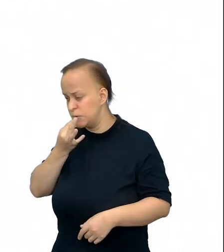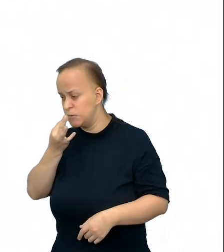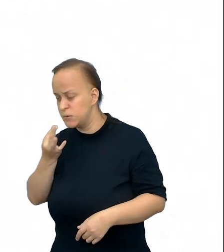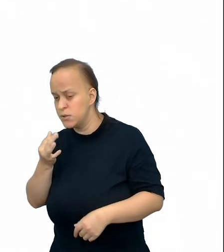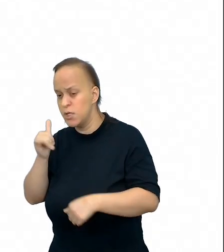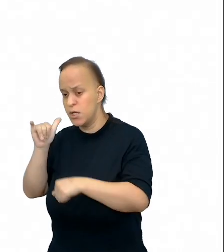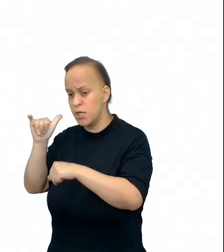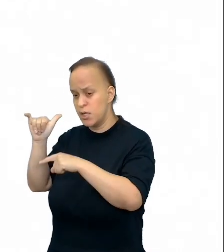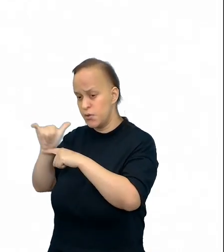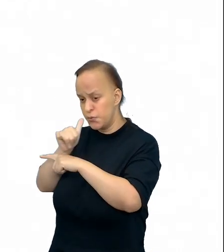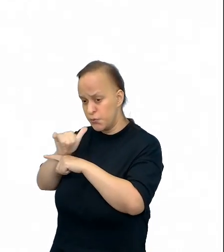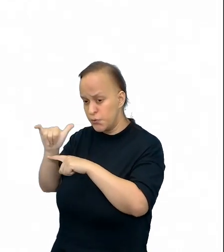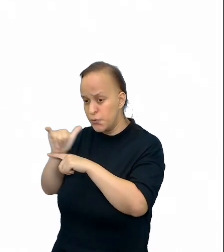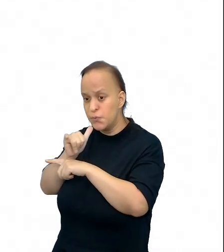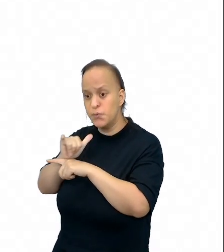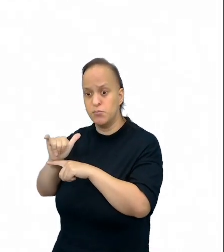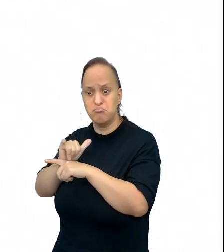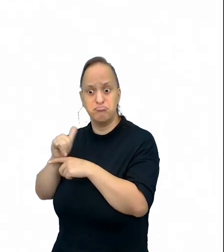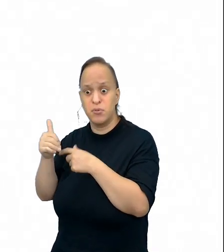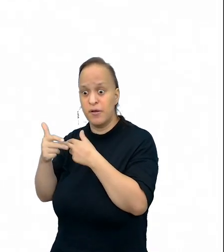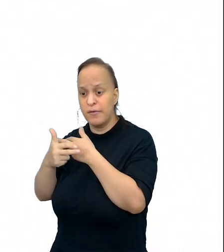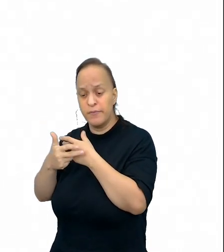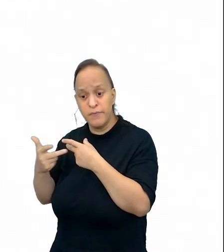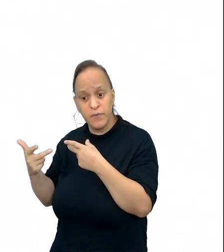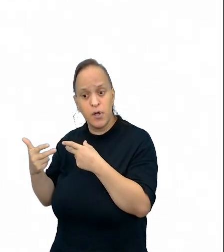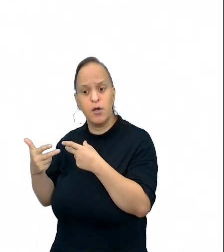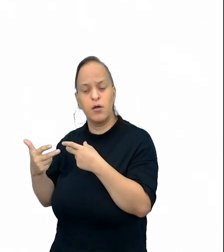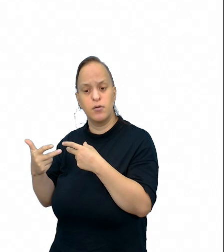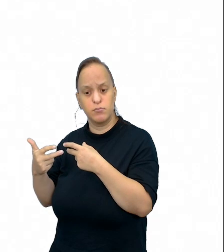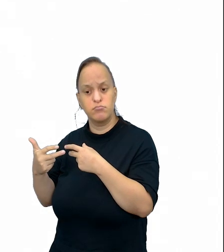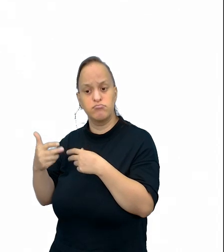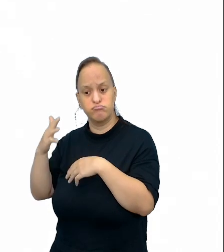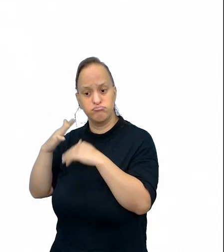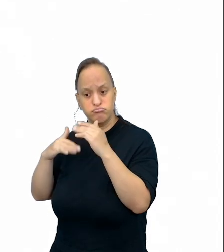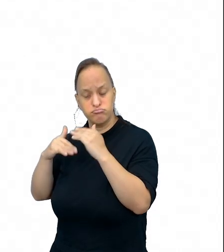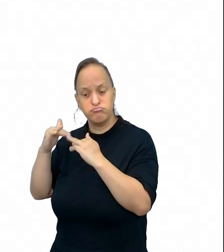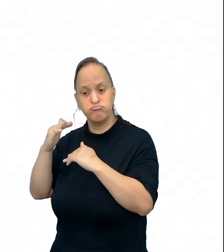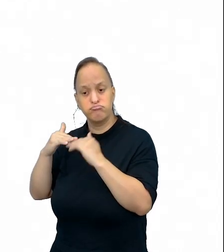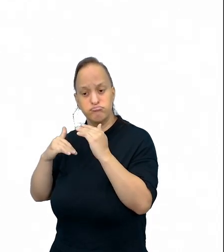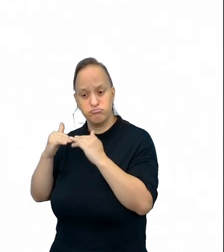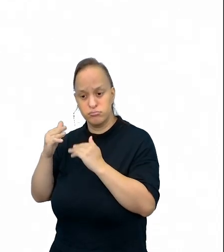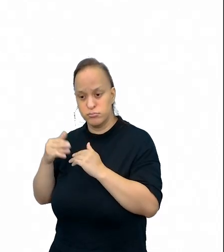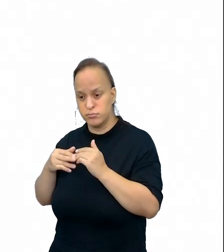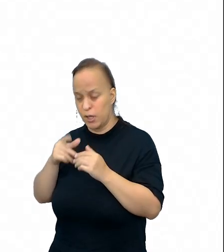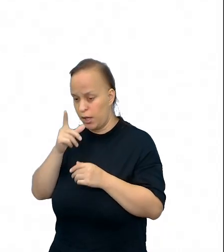vlogueiro, booktuber, entre outros, né? Texto longo este, vou beber uma água.